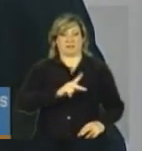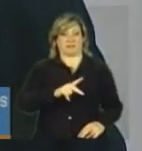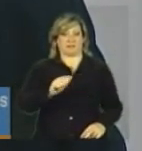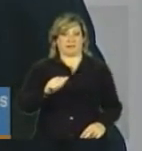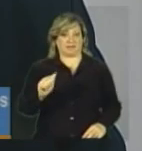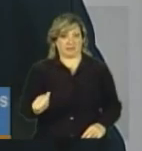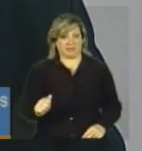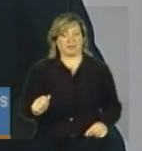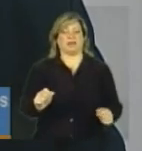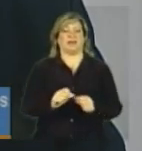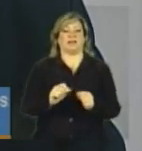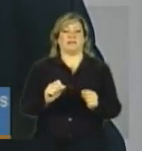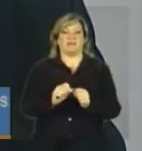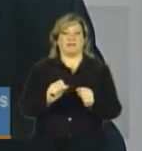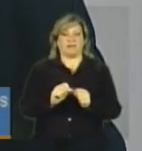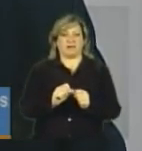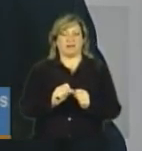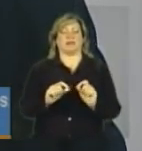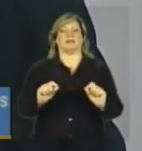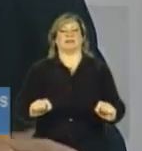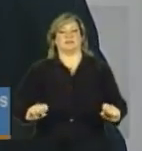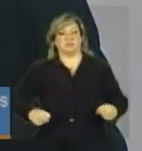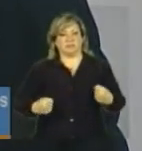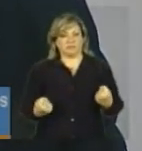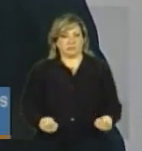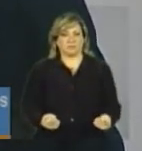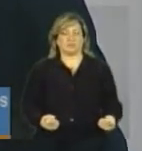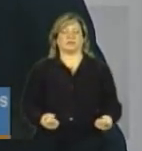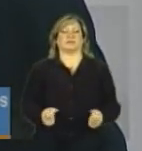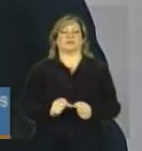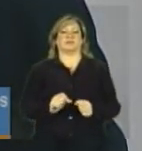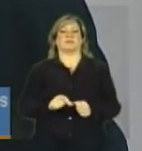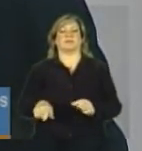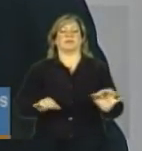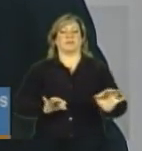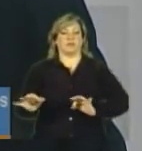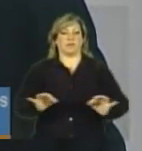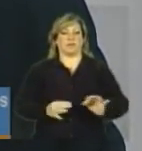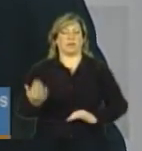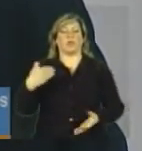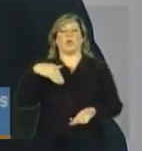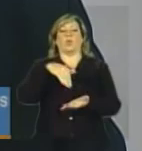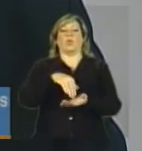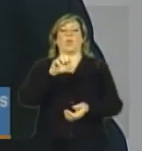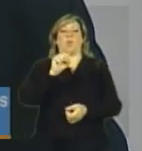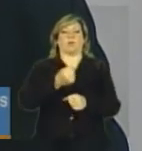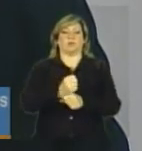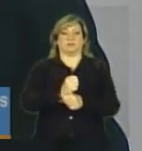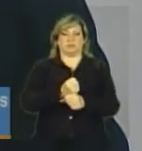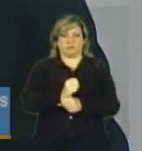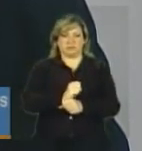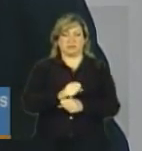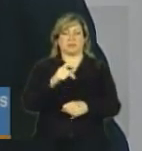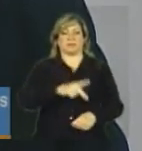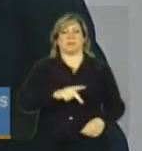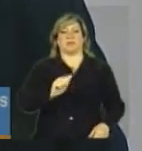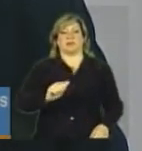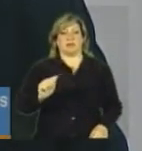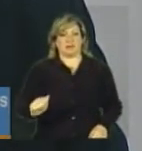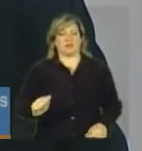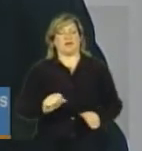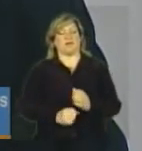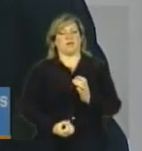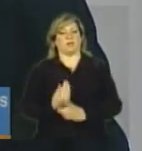remetem, né, ao fortalecimento dessa política por conta da construção desses últimos 8 anos que o PA eh foi